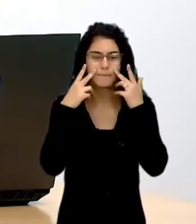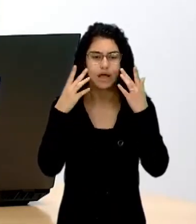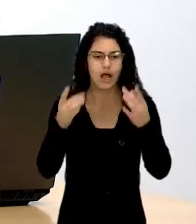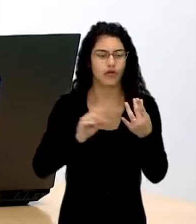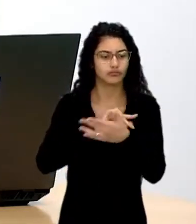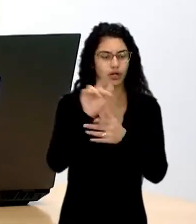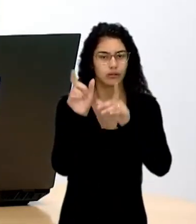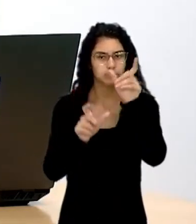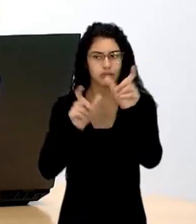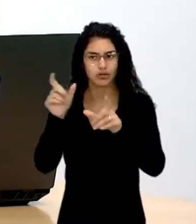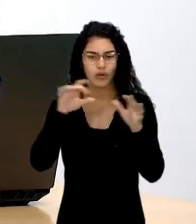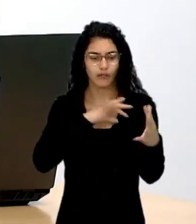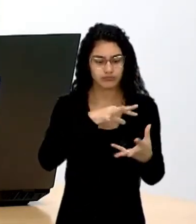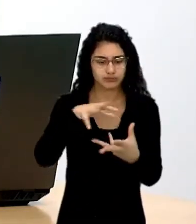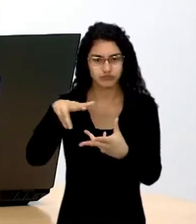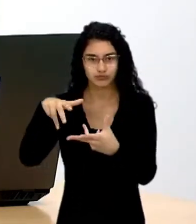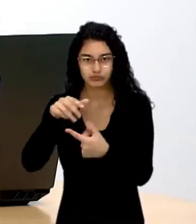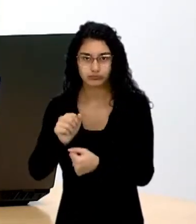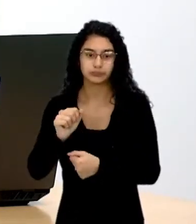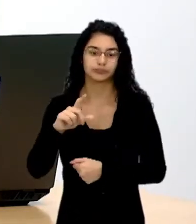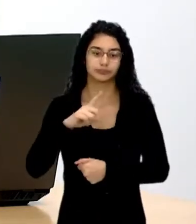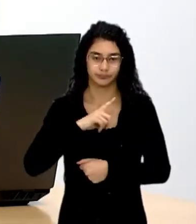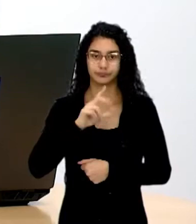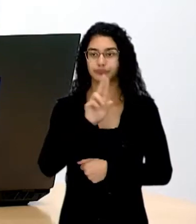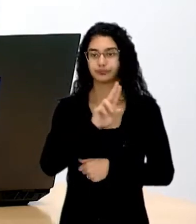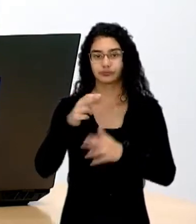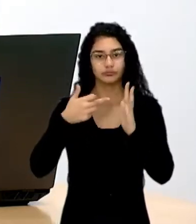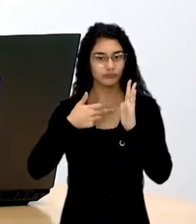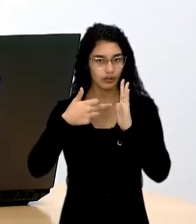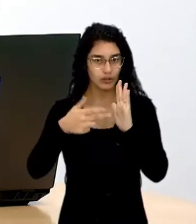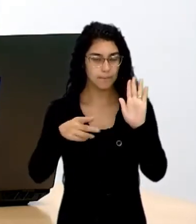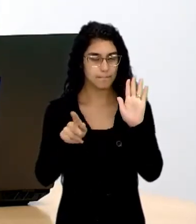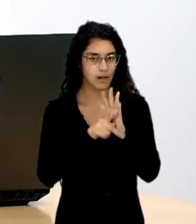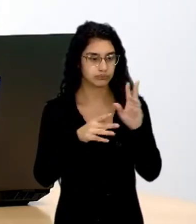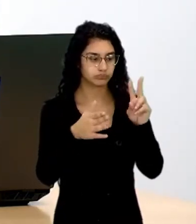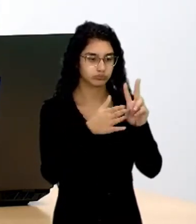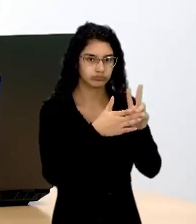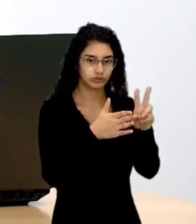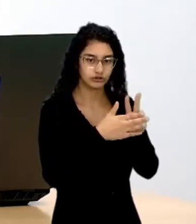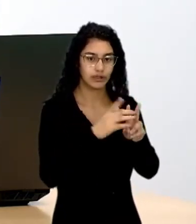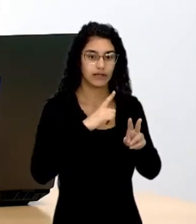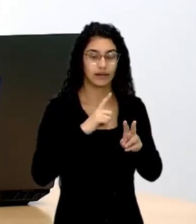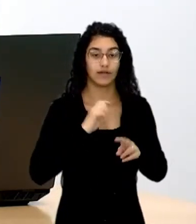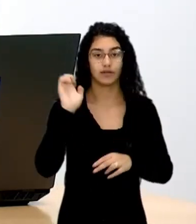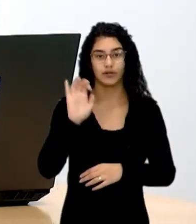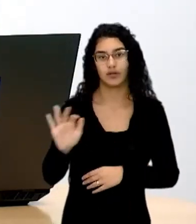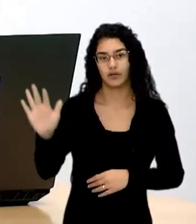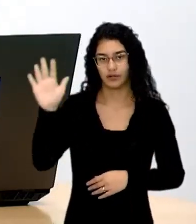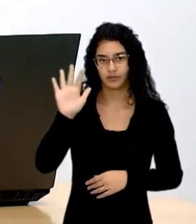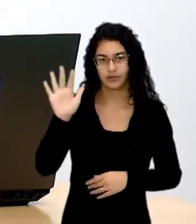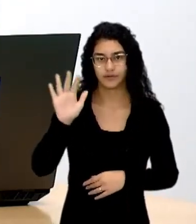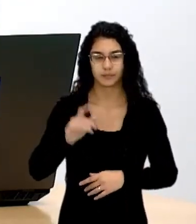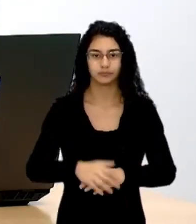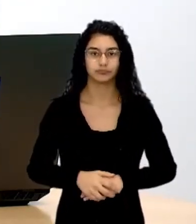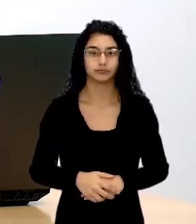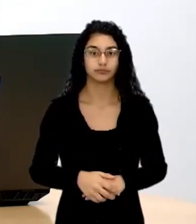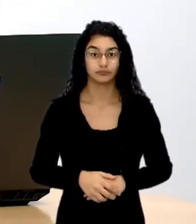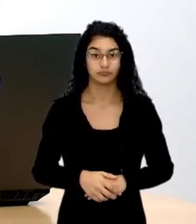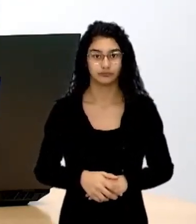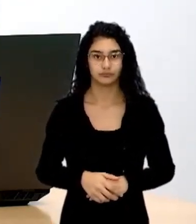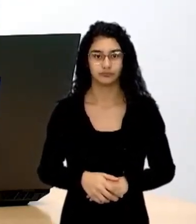muitas pessoas ao redor do mundo para a questão do genocídio indígena dos Estados Unidos. Pois